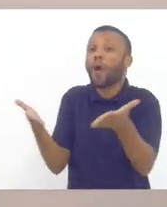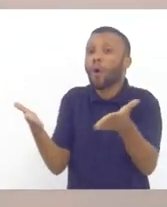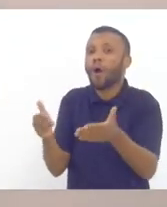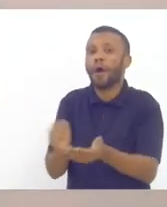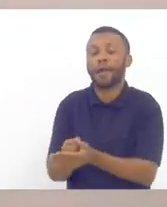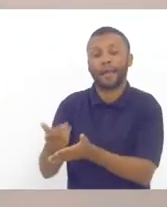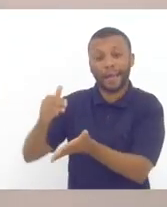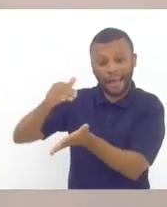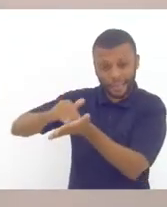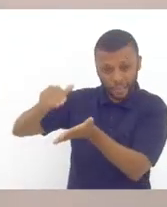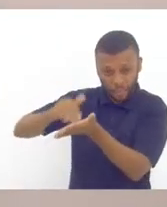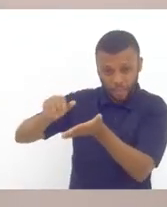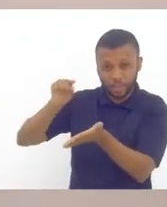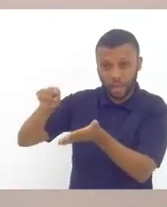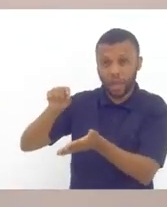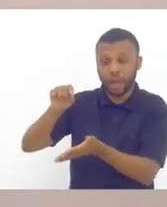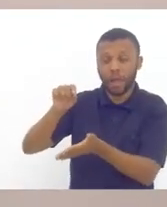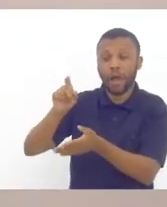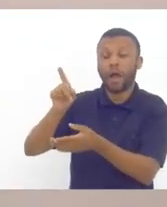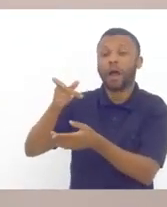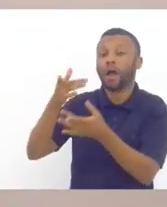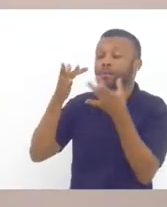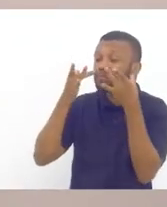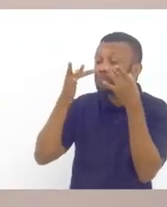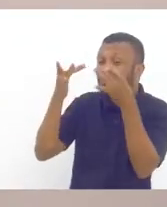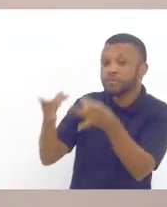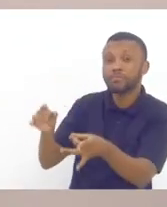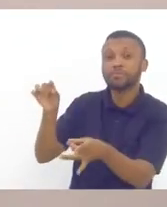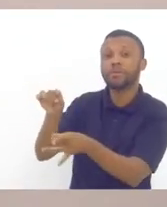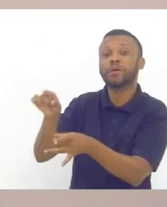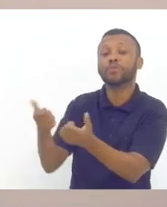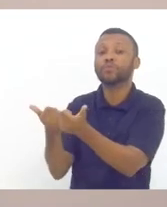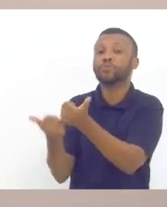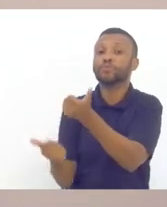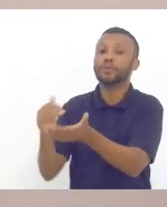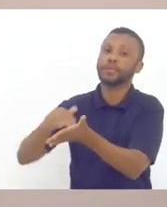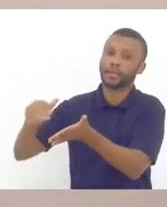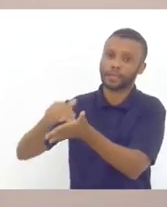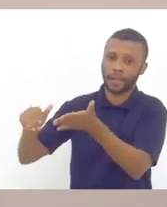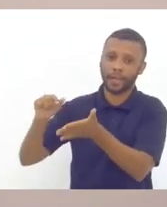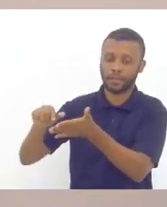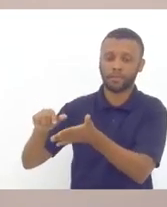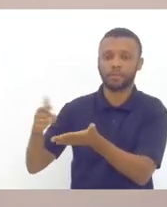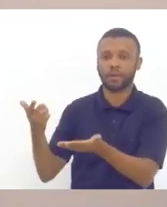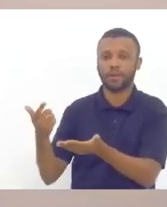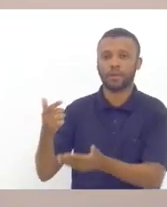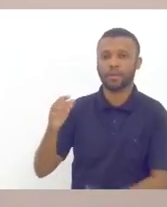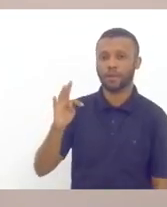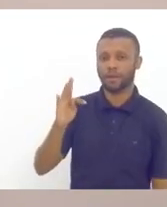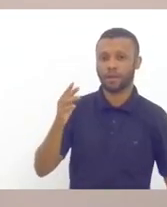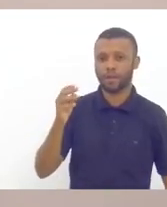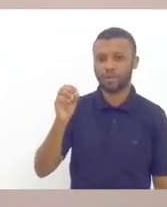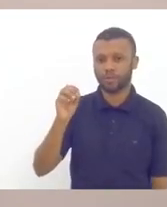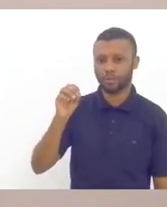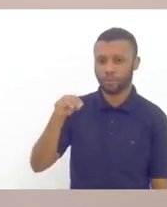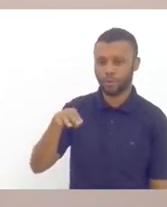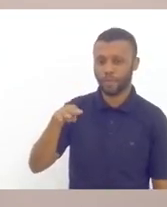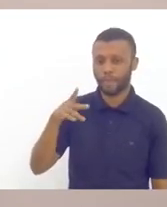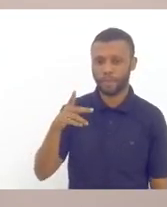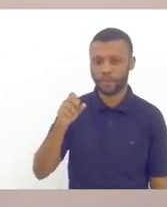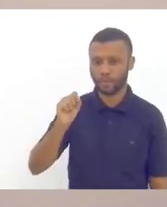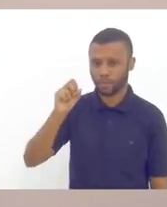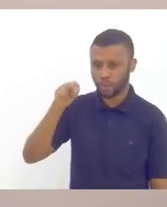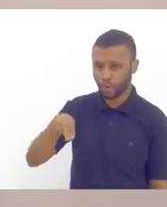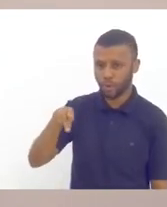aos cuidados do subsecretário adjunto da Receita, Dr. Thompson Lemos Neto, que